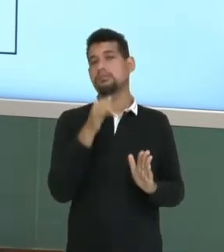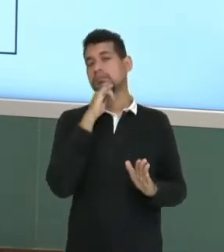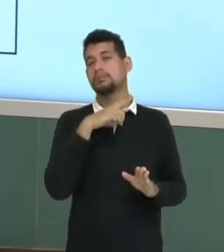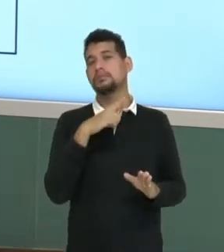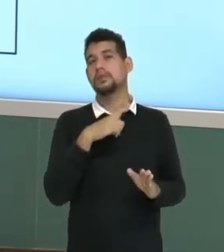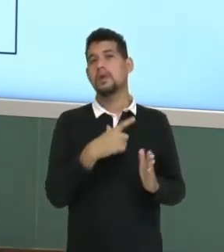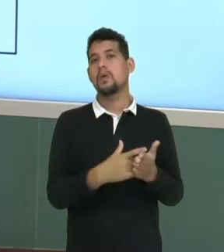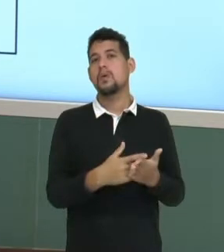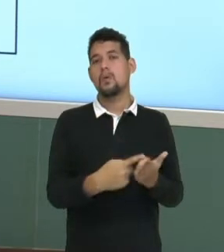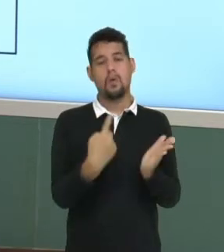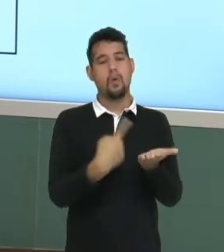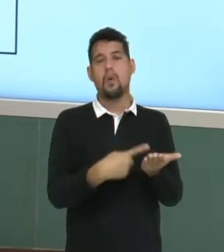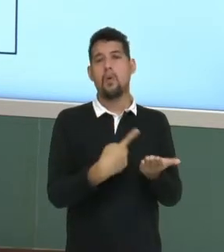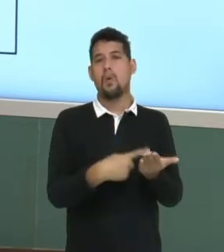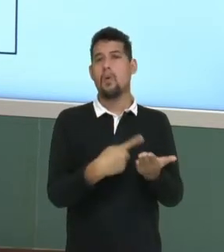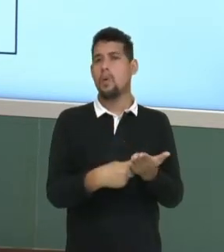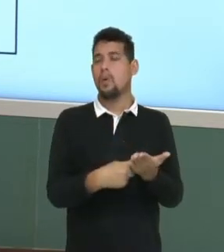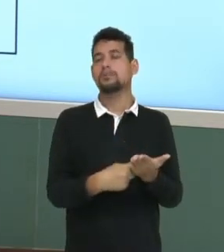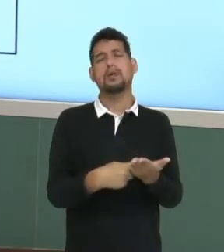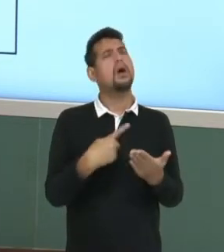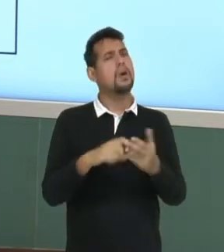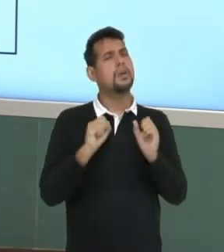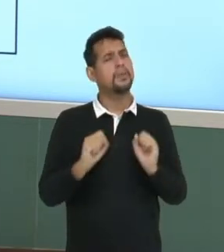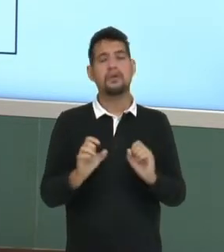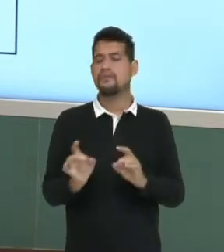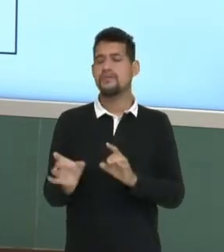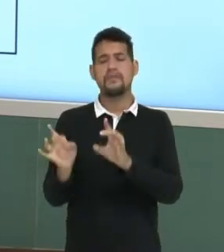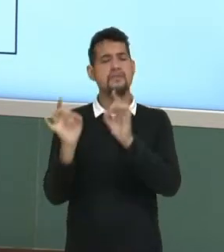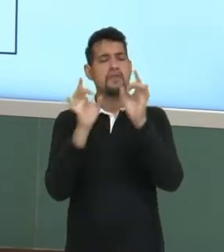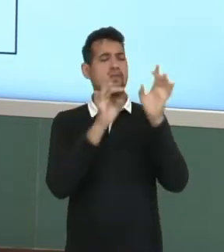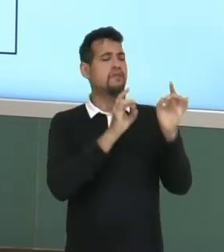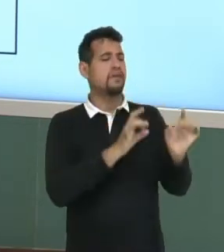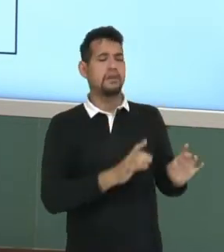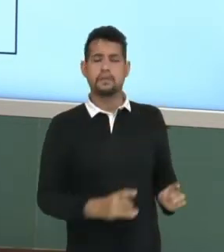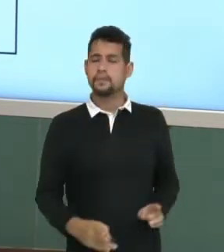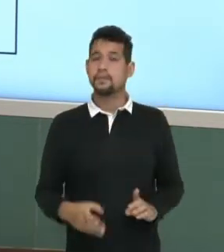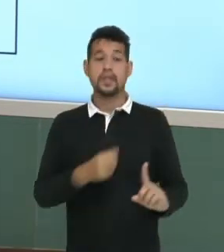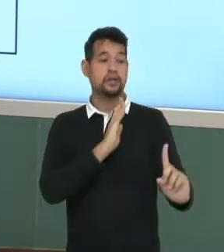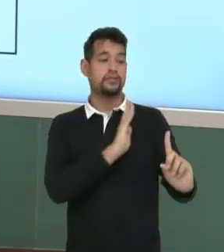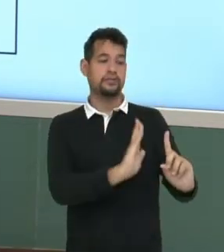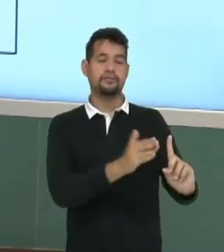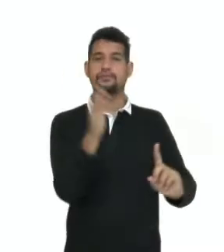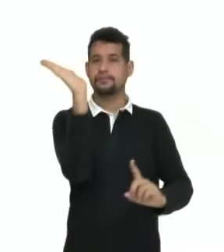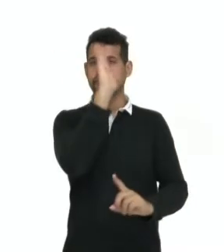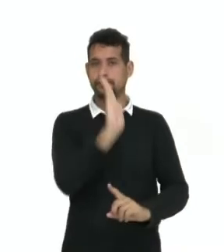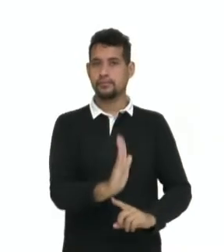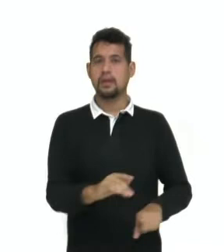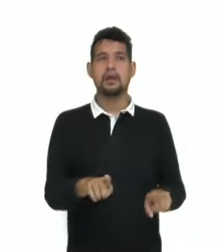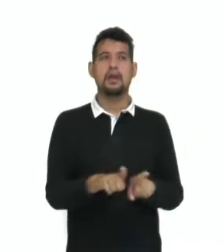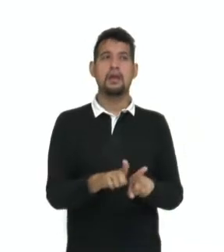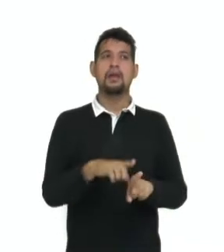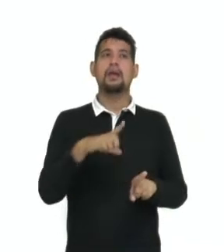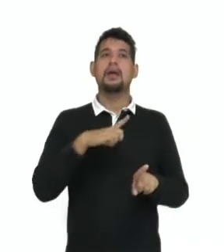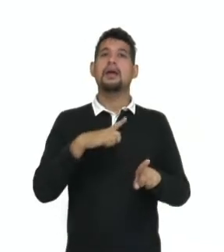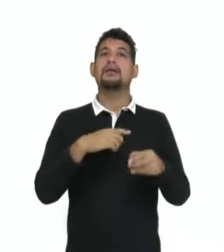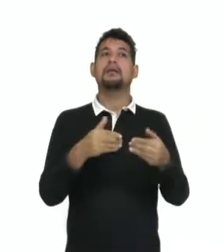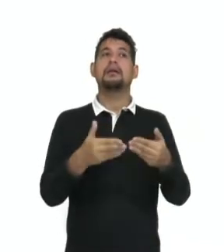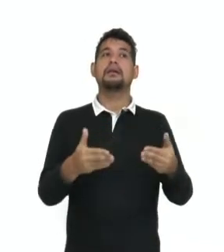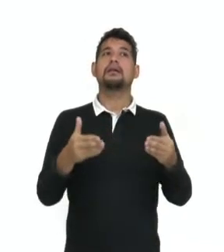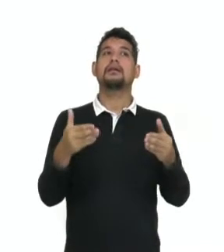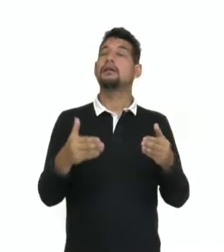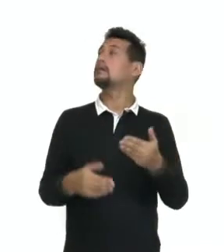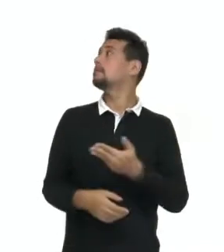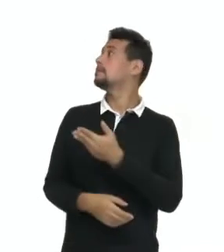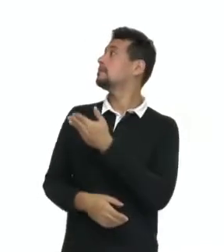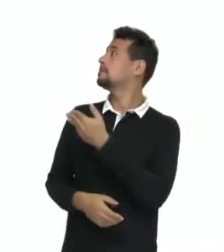Agora ela pode vender as suas mercadorias diretamente para o Brasil. E aqui, né, o monumento à abertura dos portos